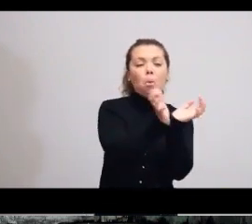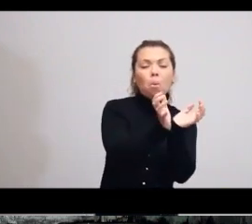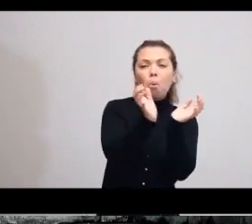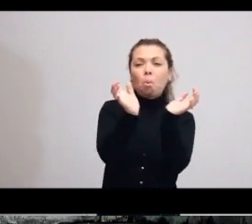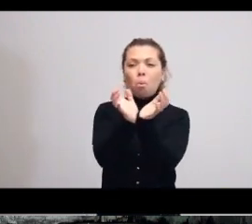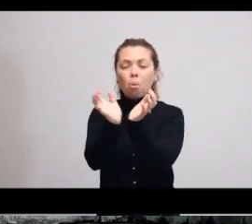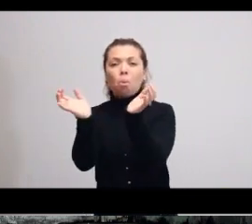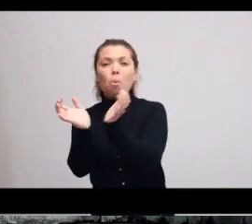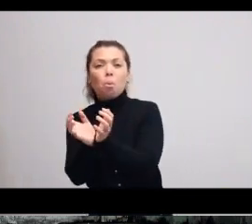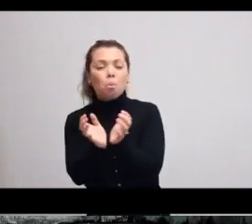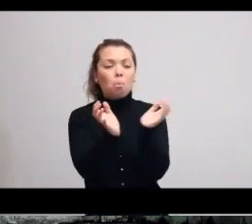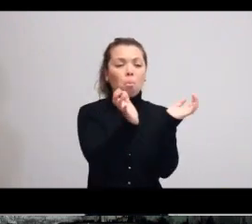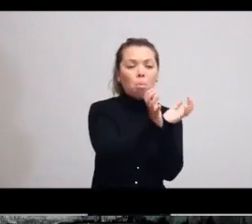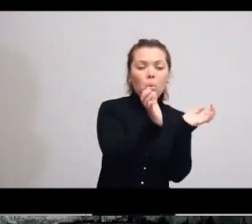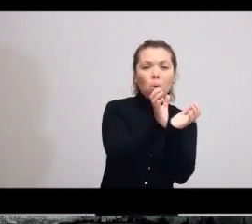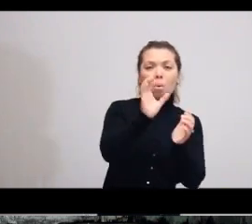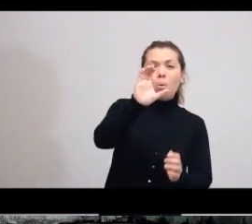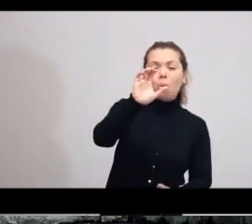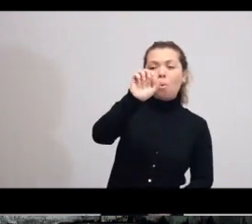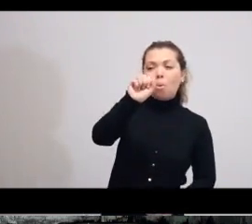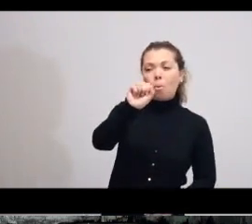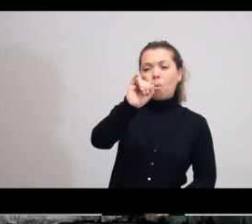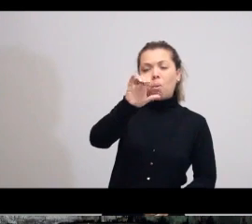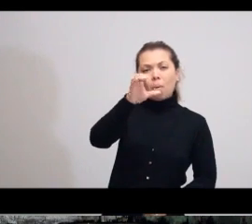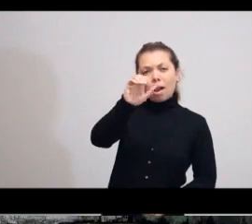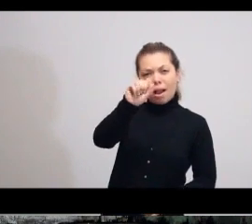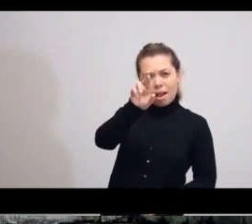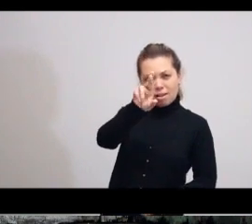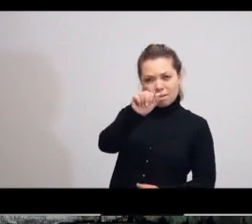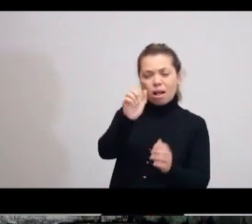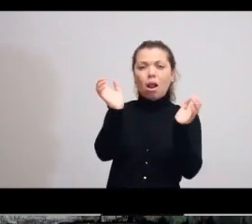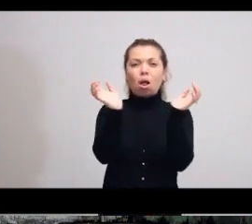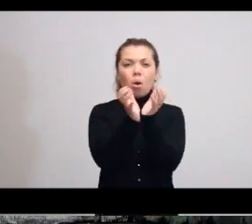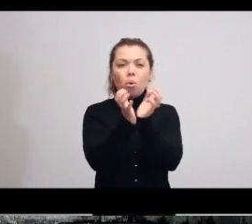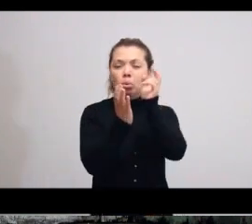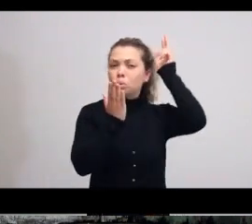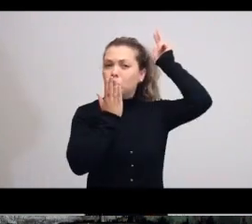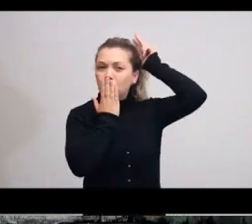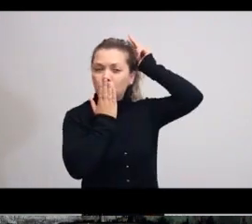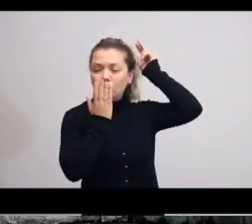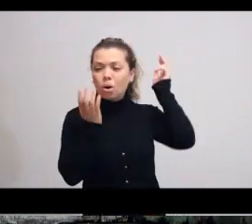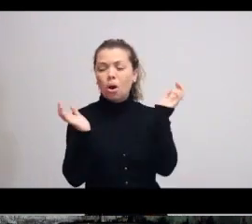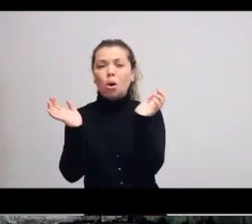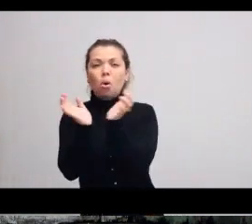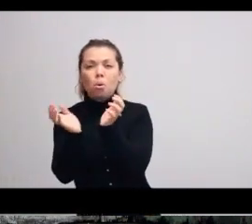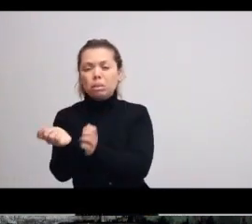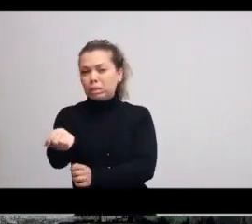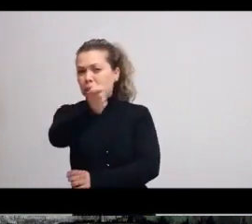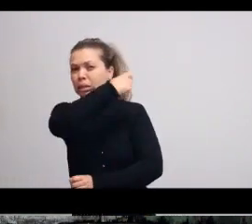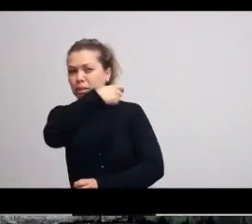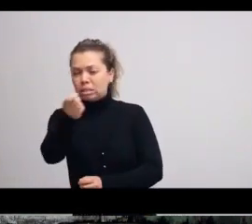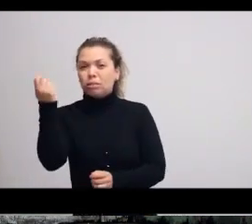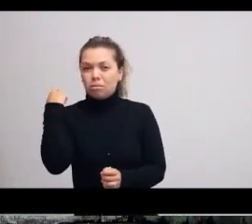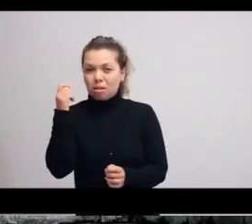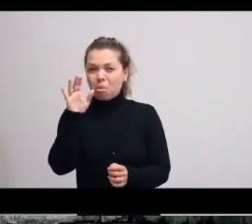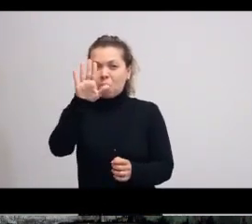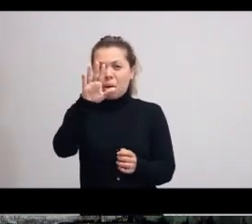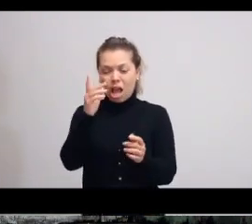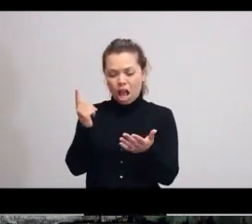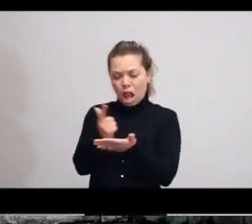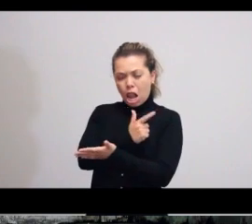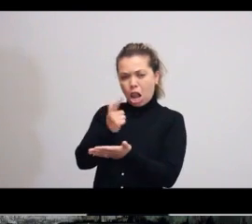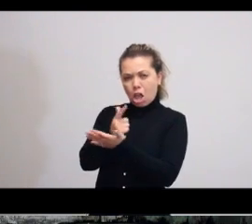sambaquis estejam presentes em outros países também, diversos estudos indicam que a região de Cananéia, Iguape